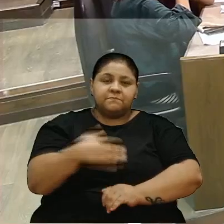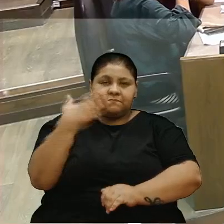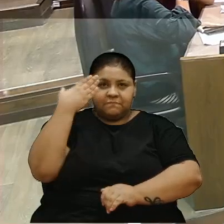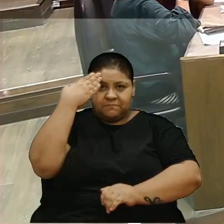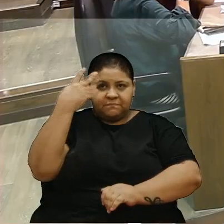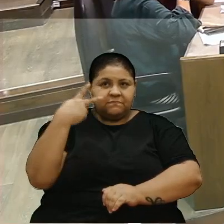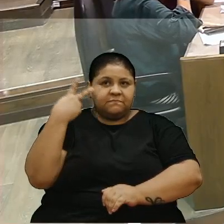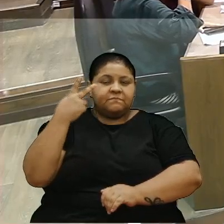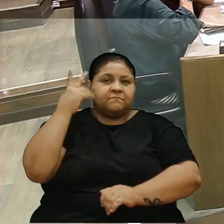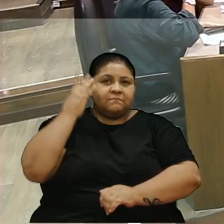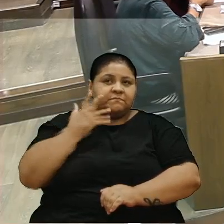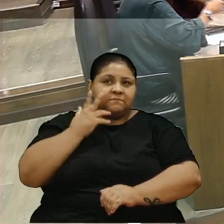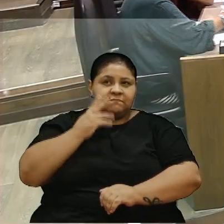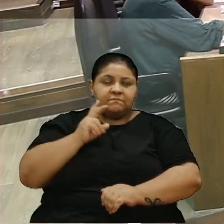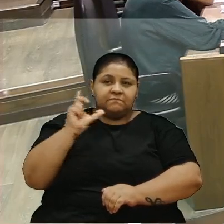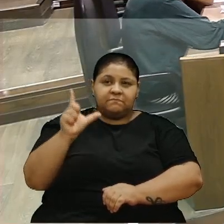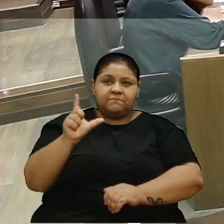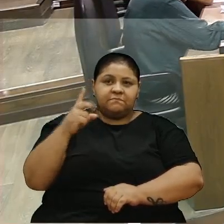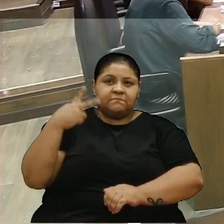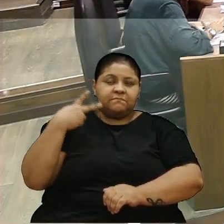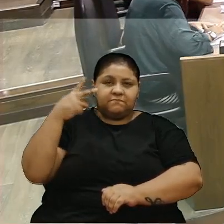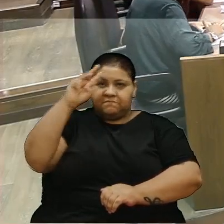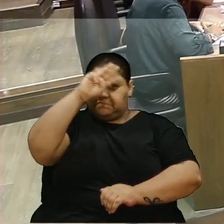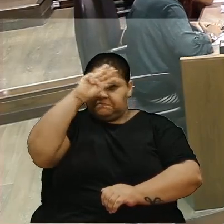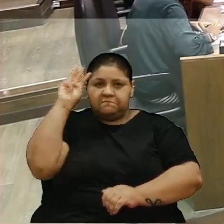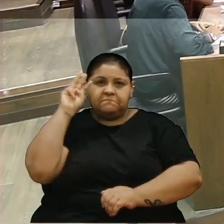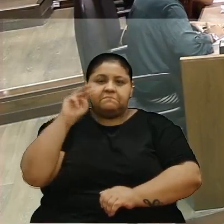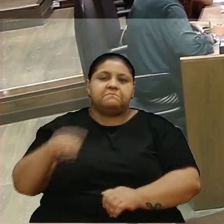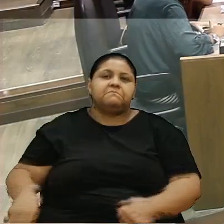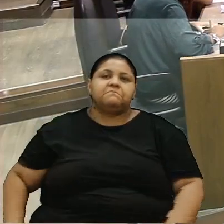Melo. Com a palavra, o vereador Juliano Valim.